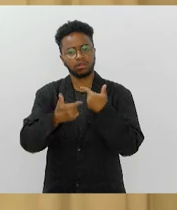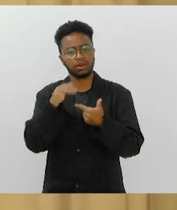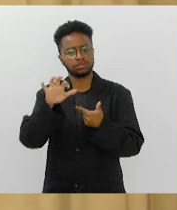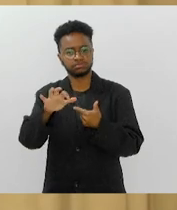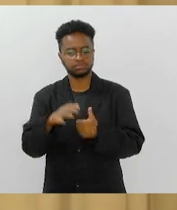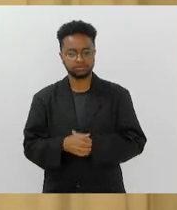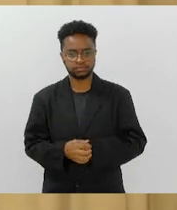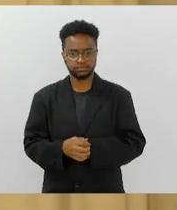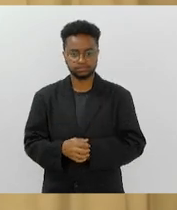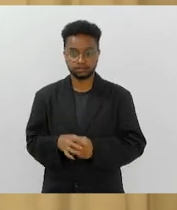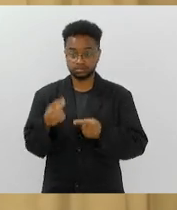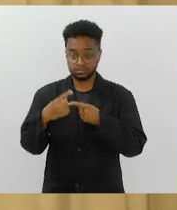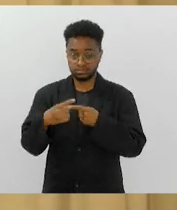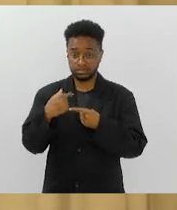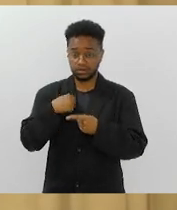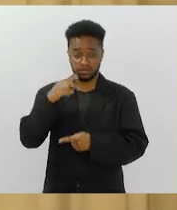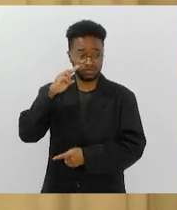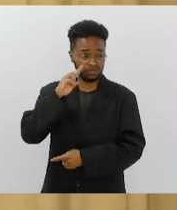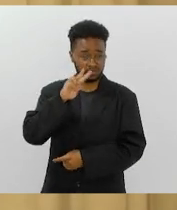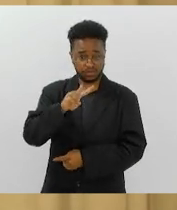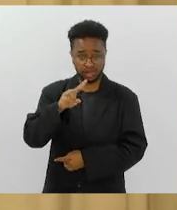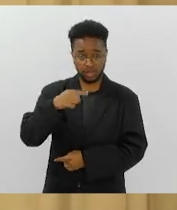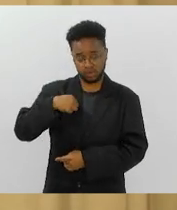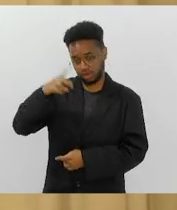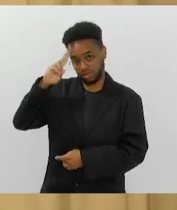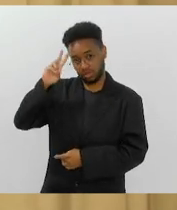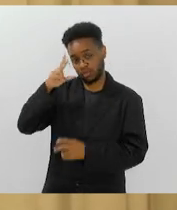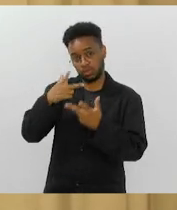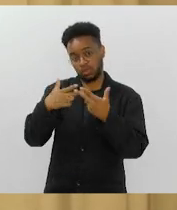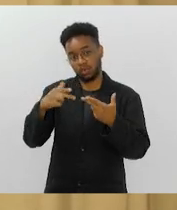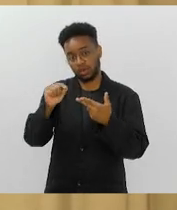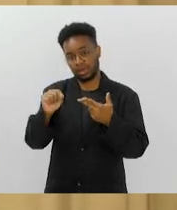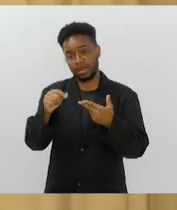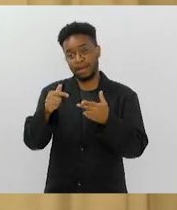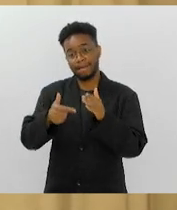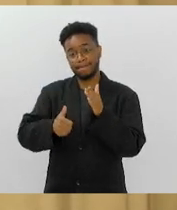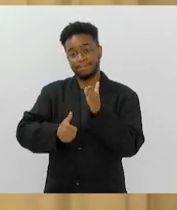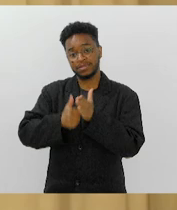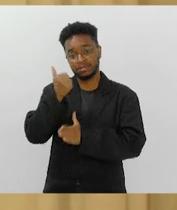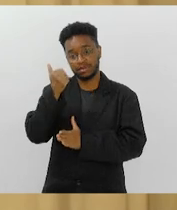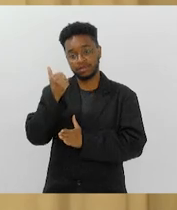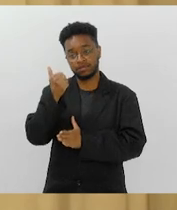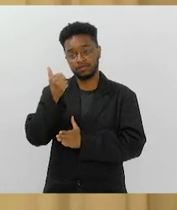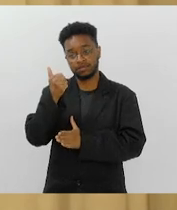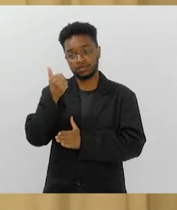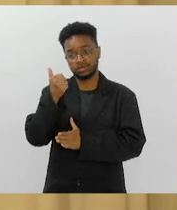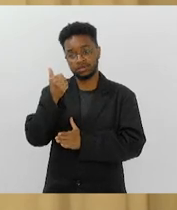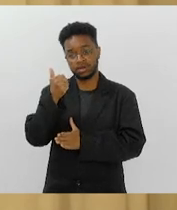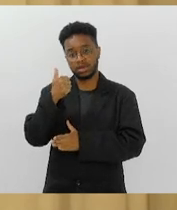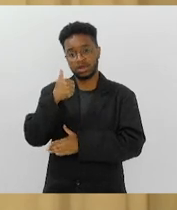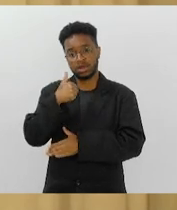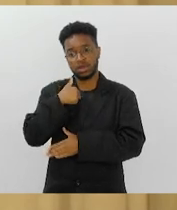imagens mais fortes que tem para mim, na minha memória, é a primeira vez que eu apertei o raio do intermitente.